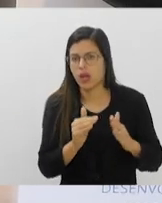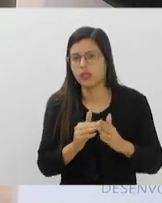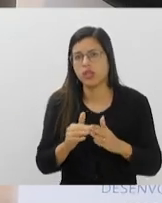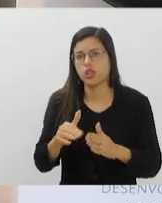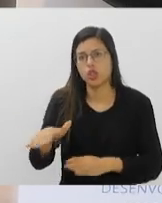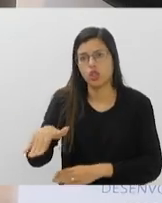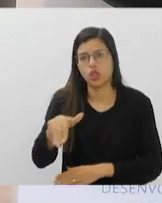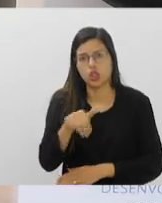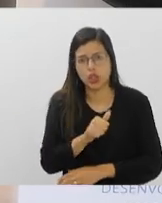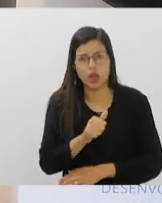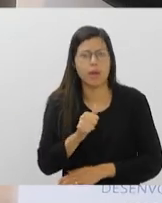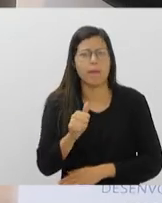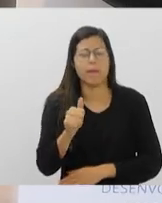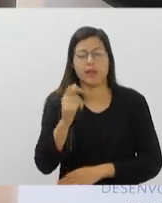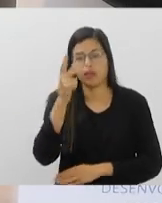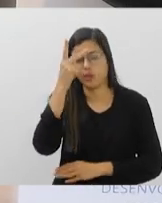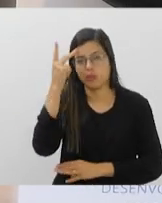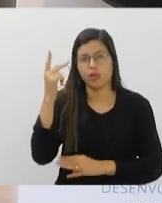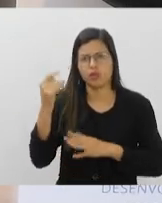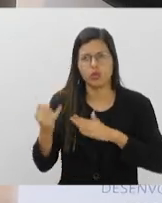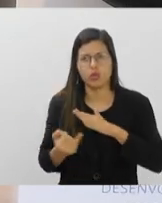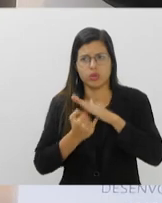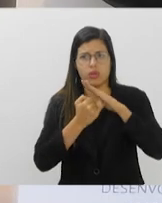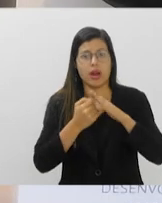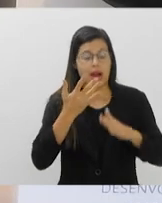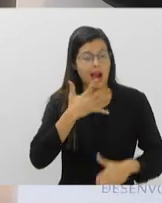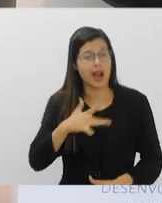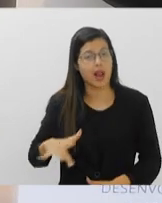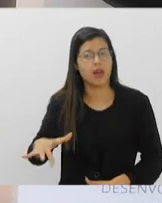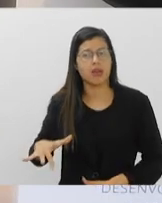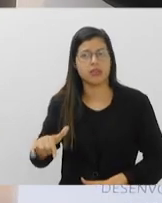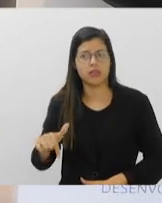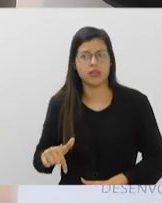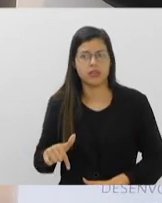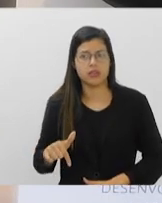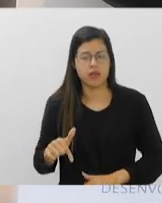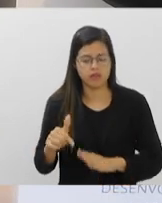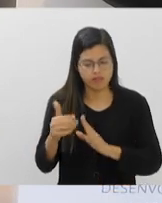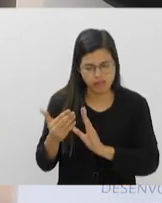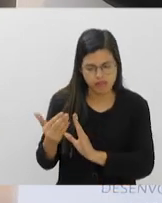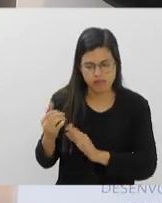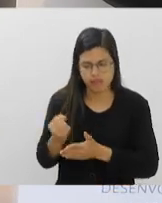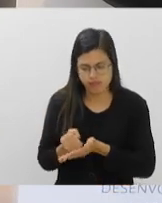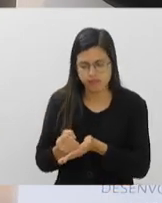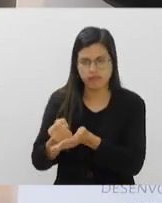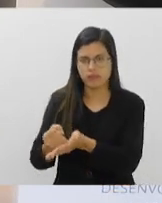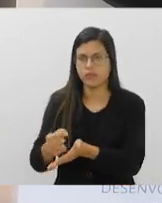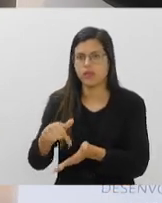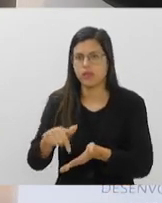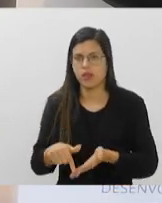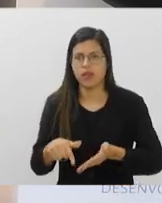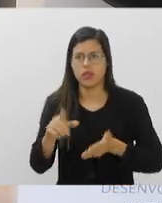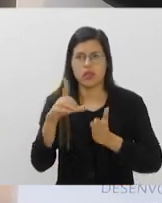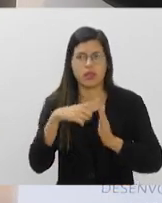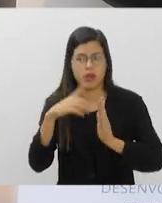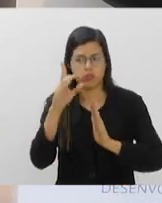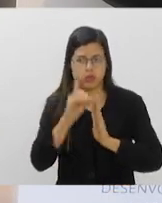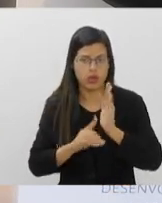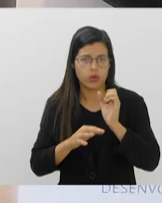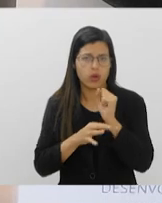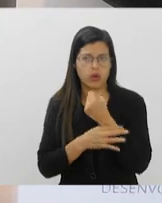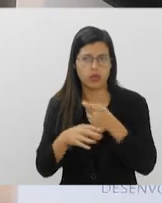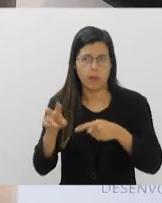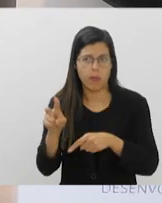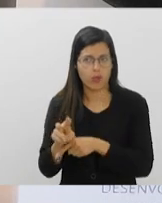competentes né né para que essa criança seja encaminhada de forma a ter o seu direito garantido a proteção que ela